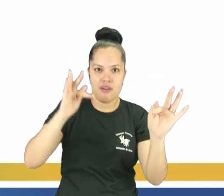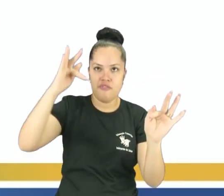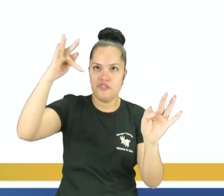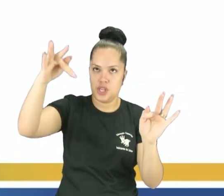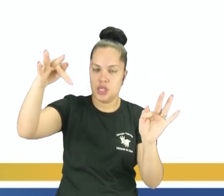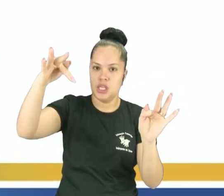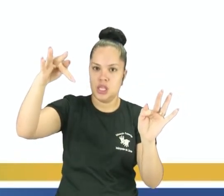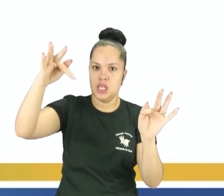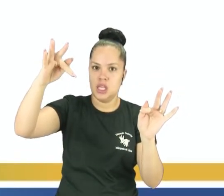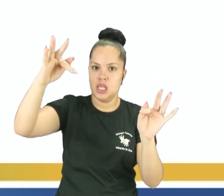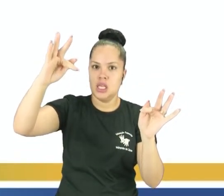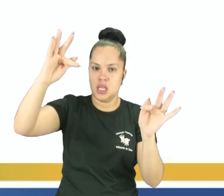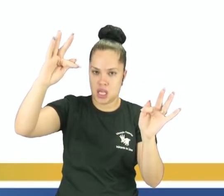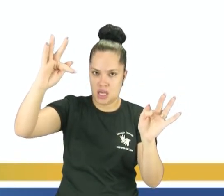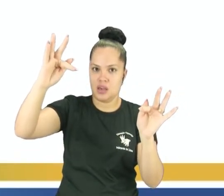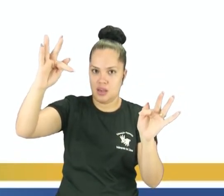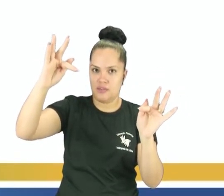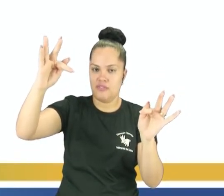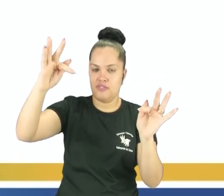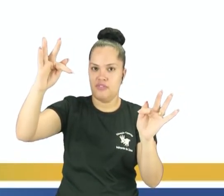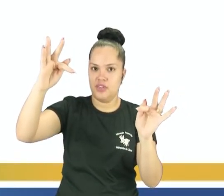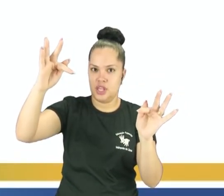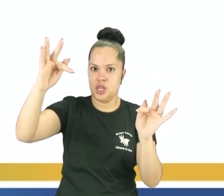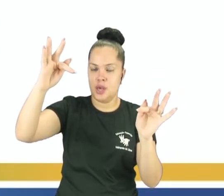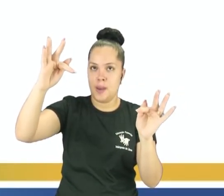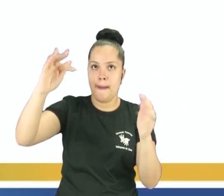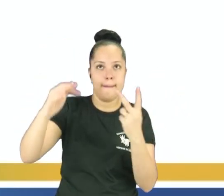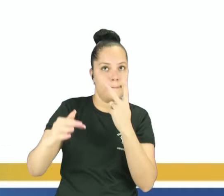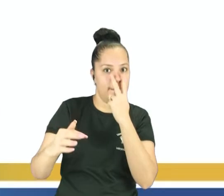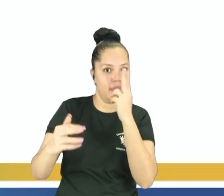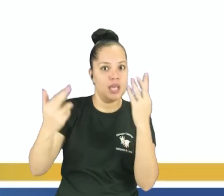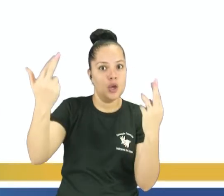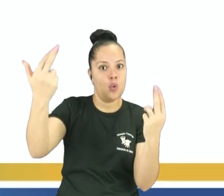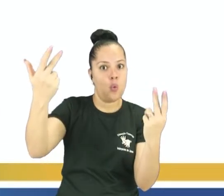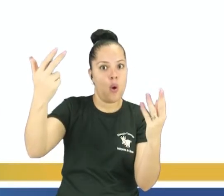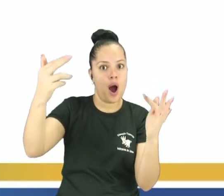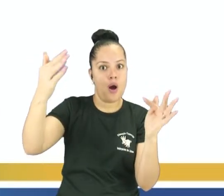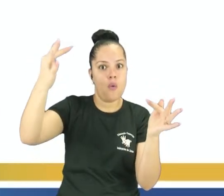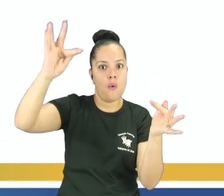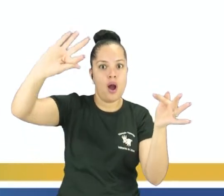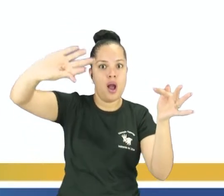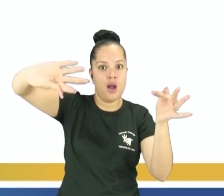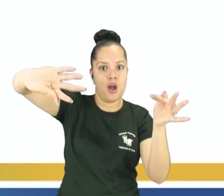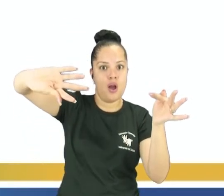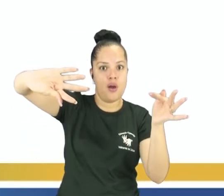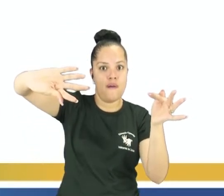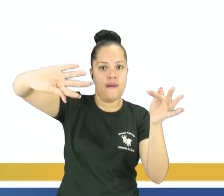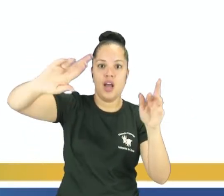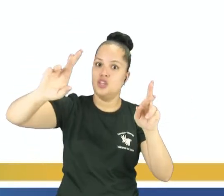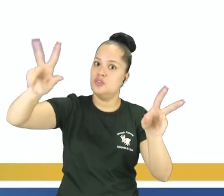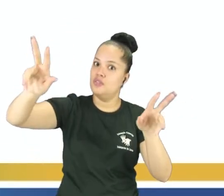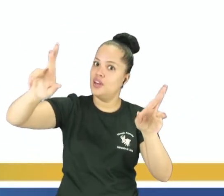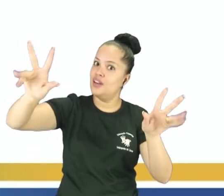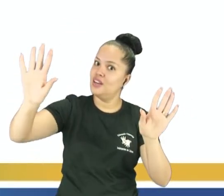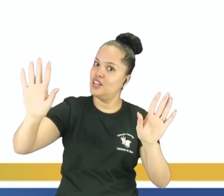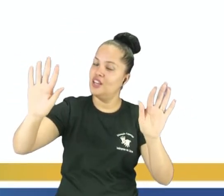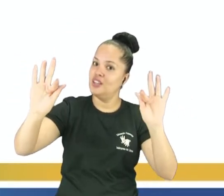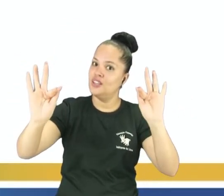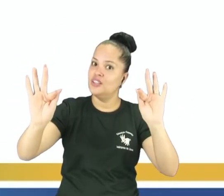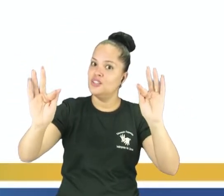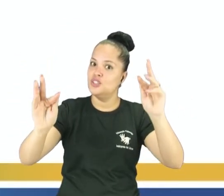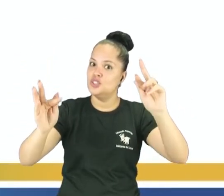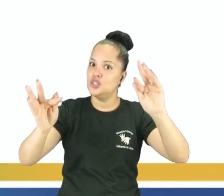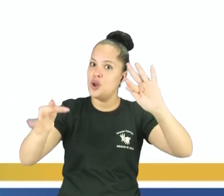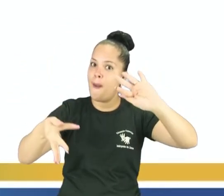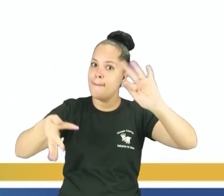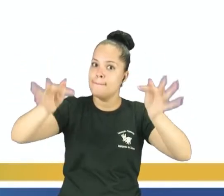entre aspas, né, numa posição em pé, em relação à primeira. Aqui aconteceu, gente, uma rotação, ou